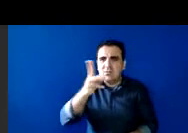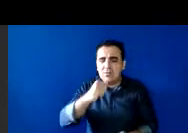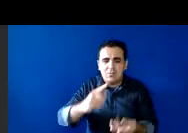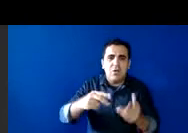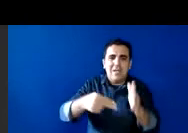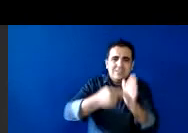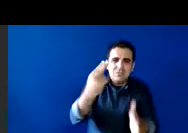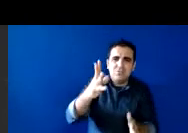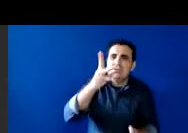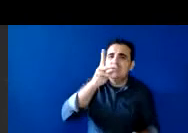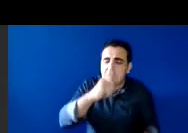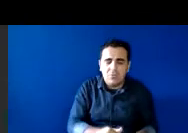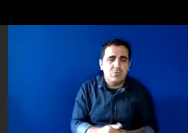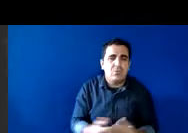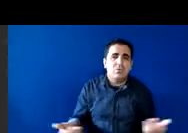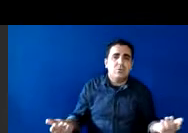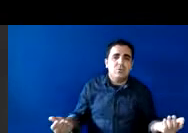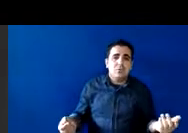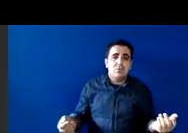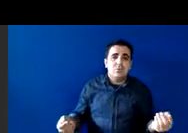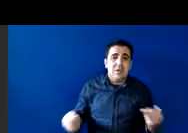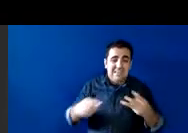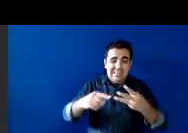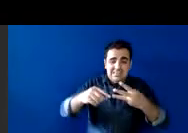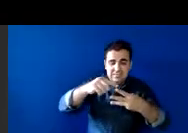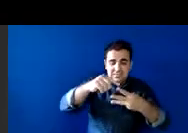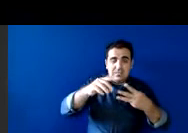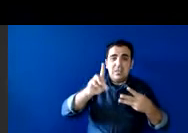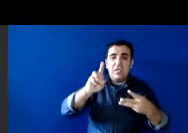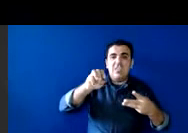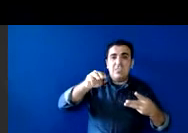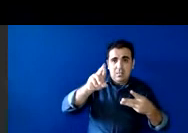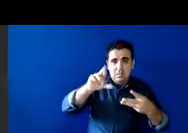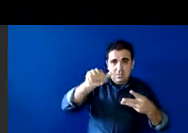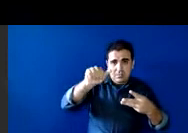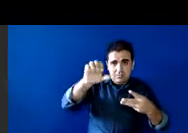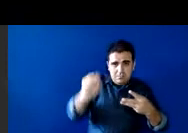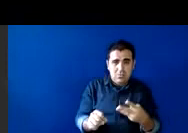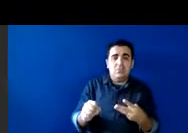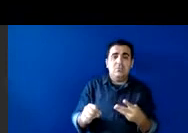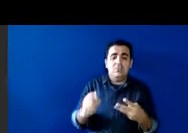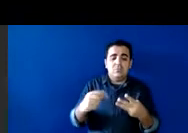cirurgia demorou, né? E essas 3 demoras, elas são